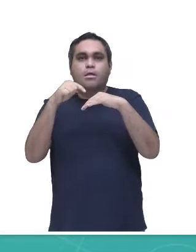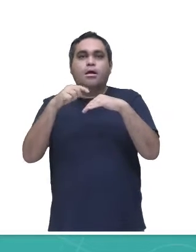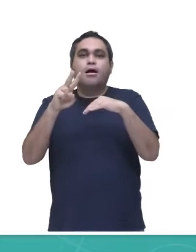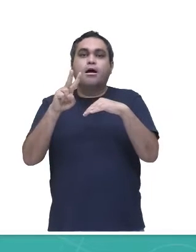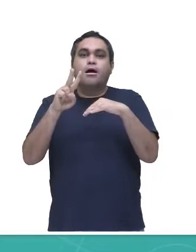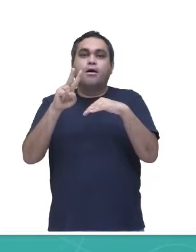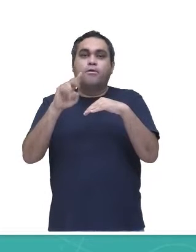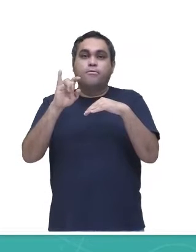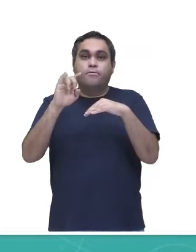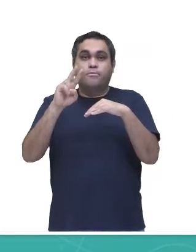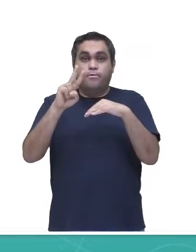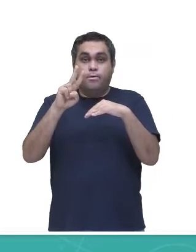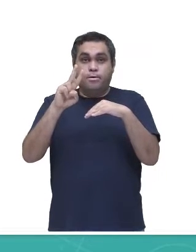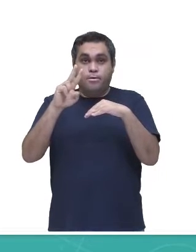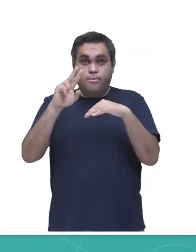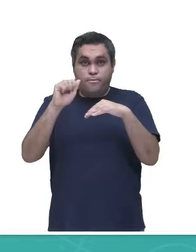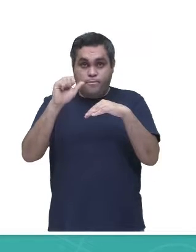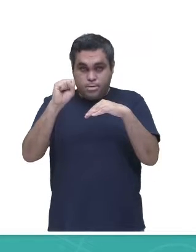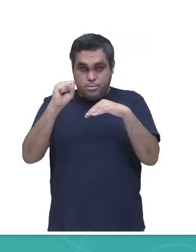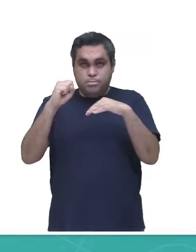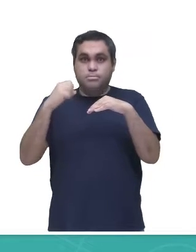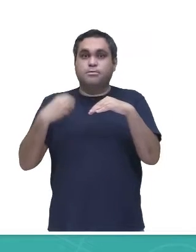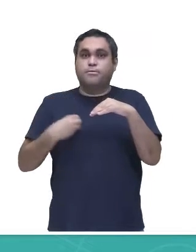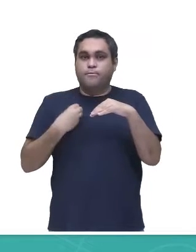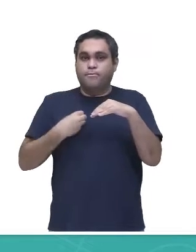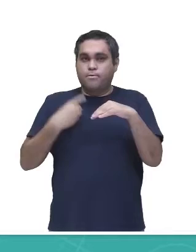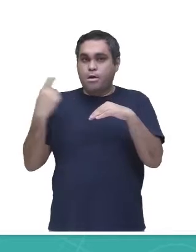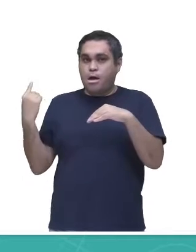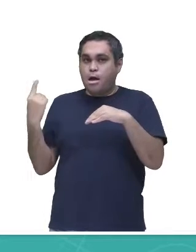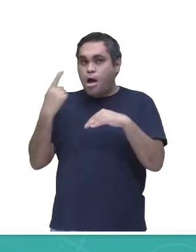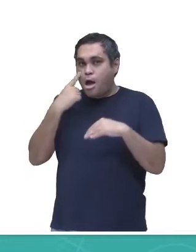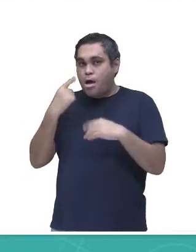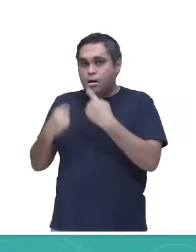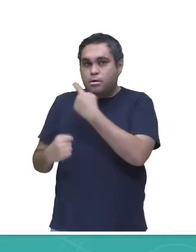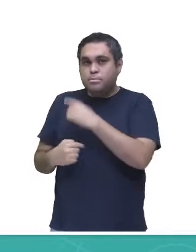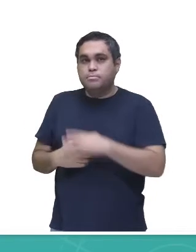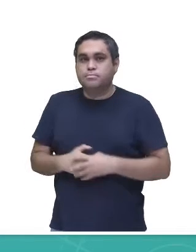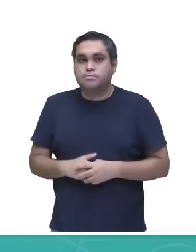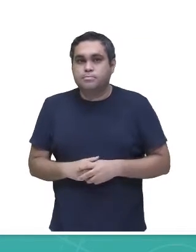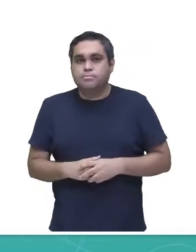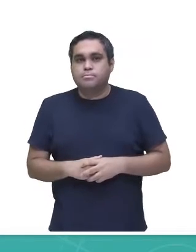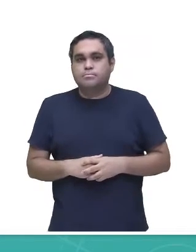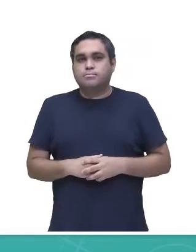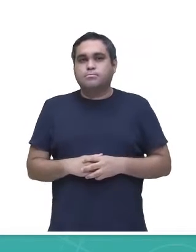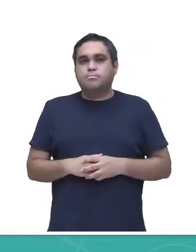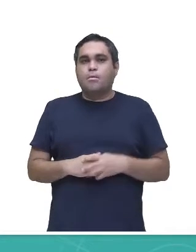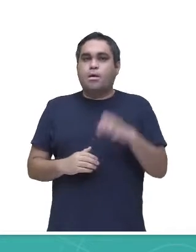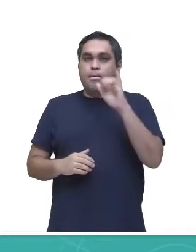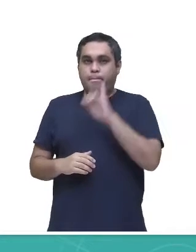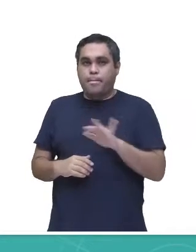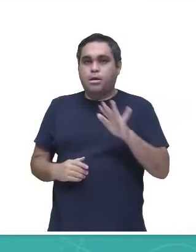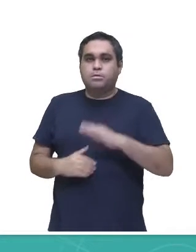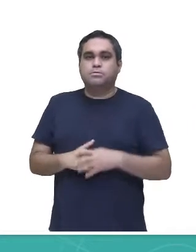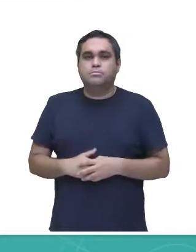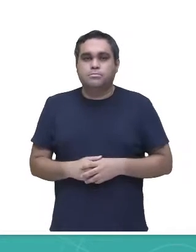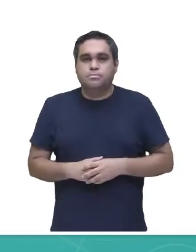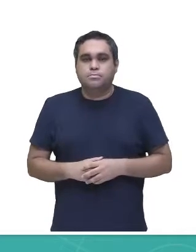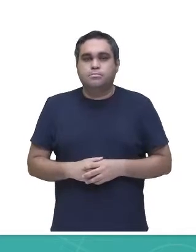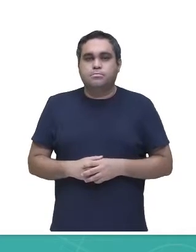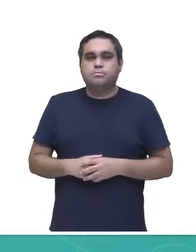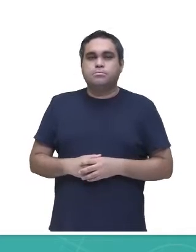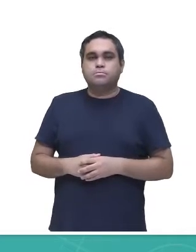gente tem uma outra imagem que a gente visualiza com mais detalhe. Olha só, a gente tem aqui uma ilustração, né, com um